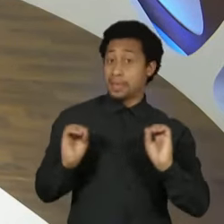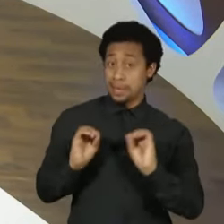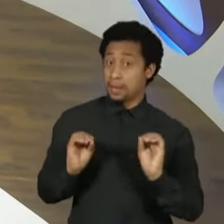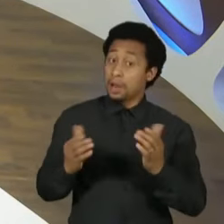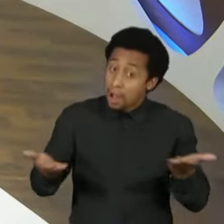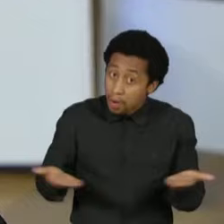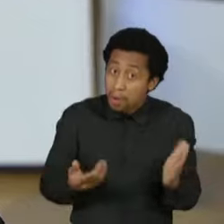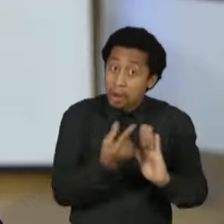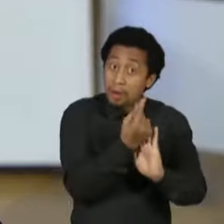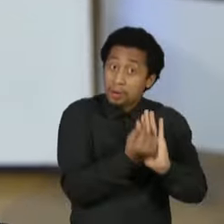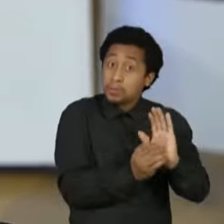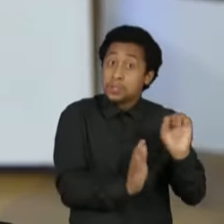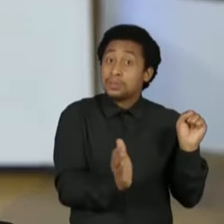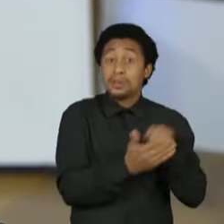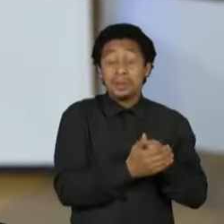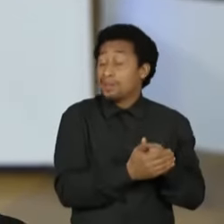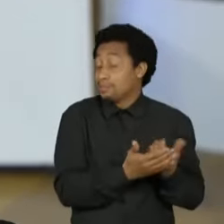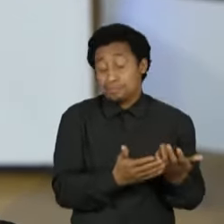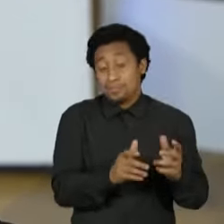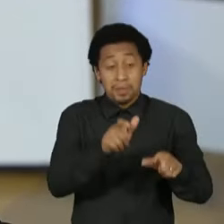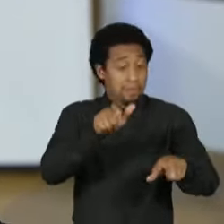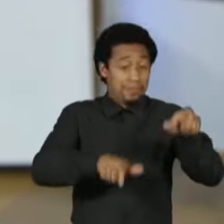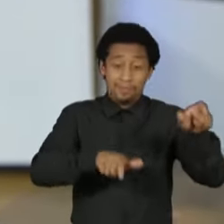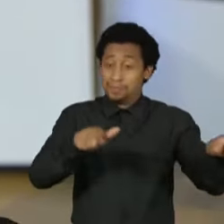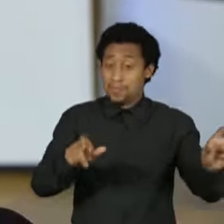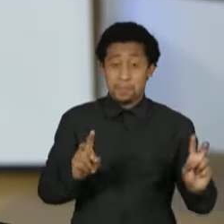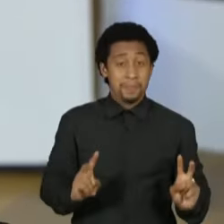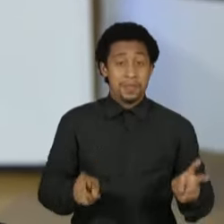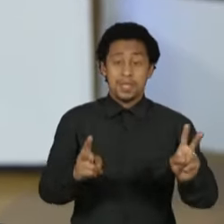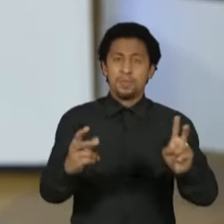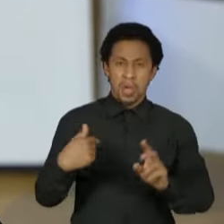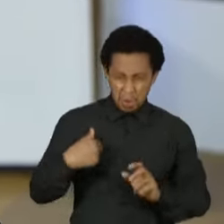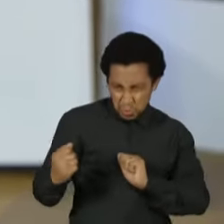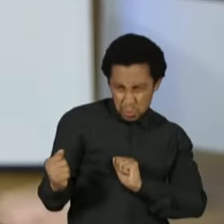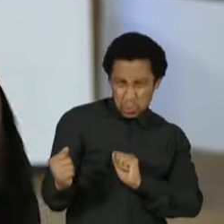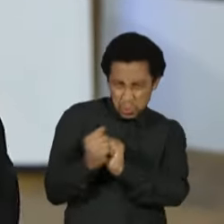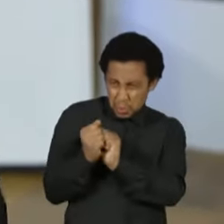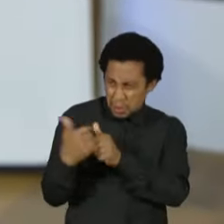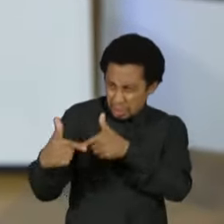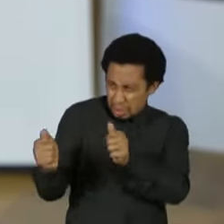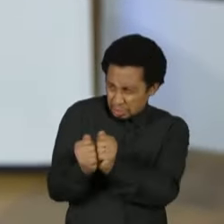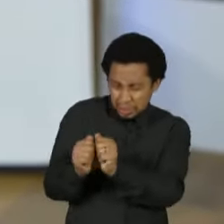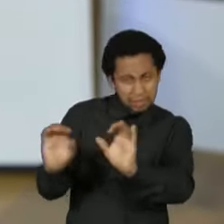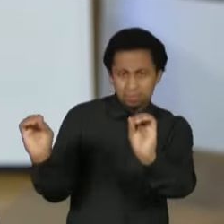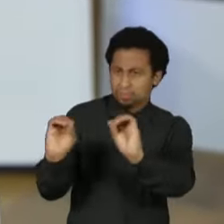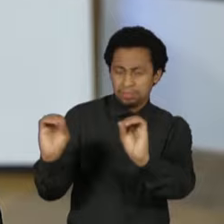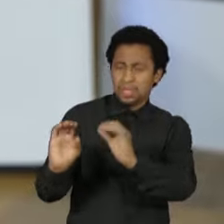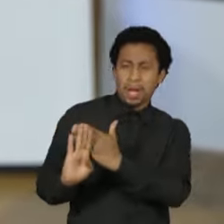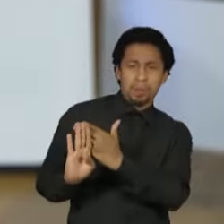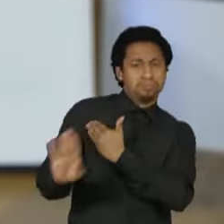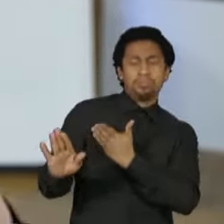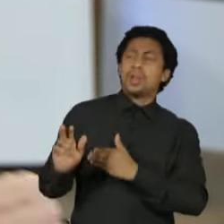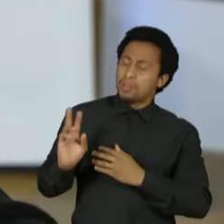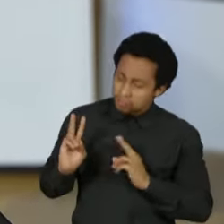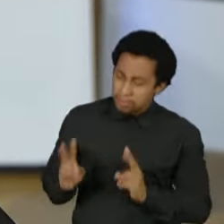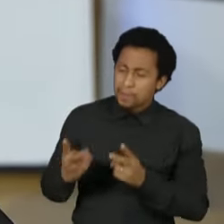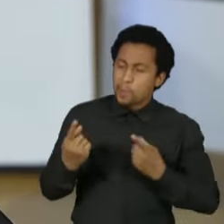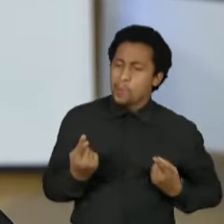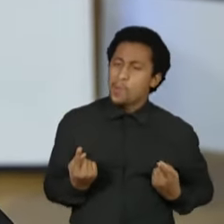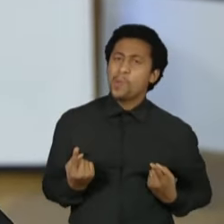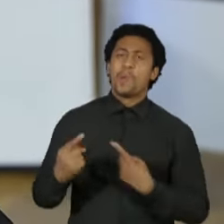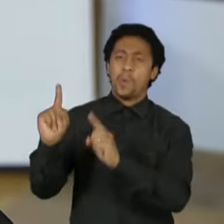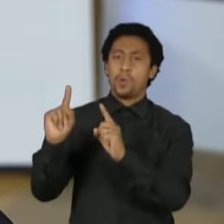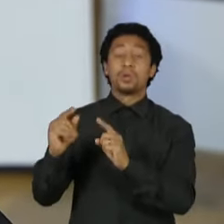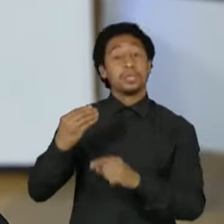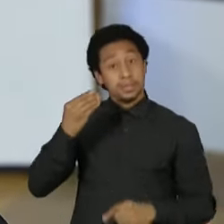também com alguns mesmos personagens. Não tiveram comigo, eu sempre lutei contra isso. Fui candidata, tentei ser candidata na primeira